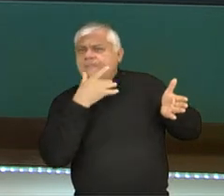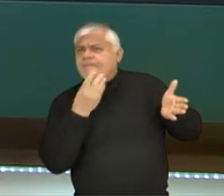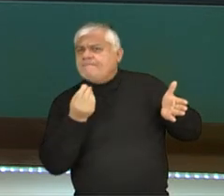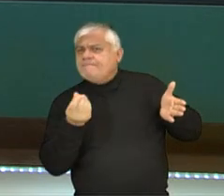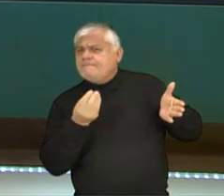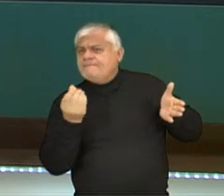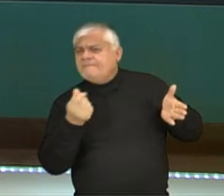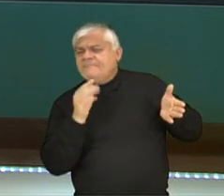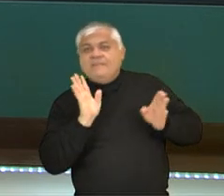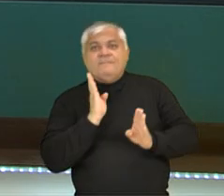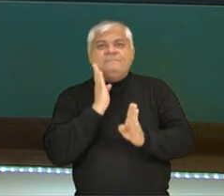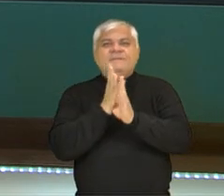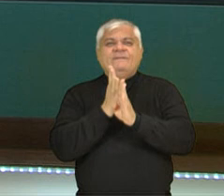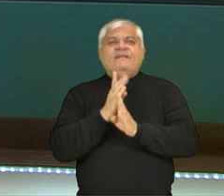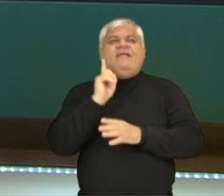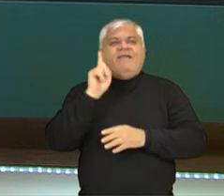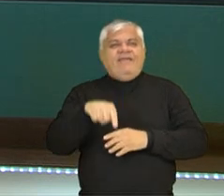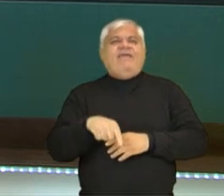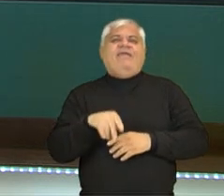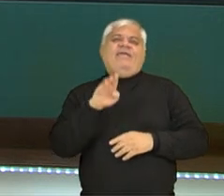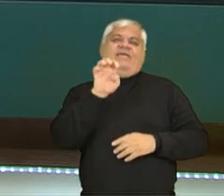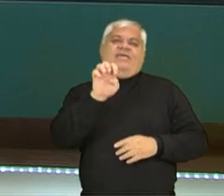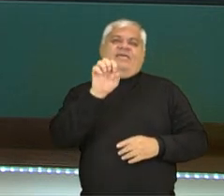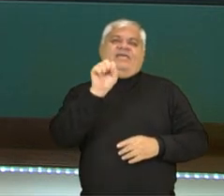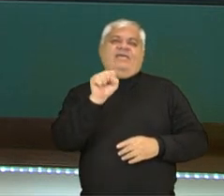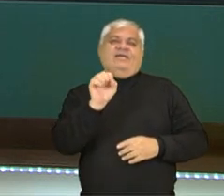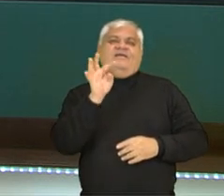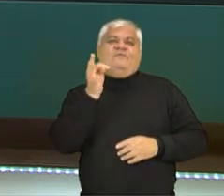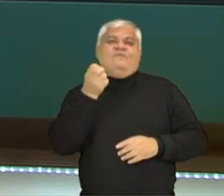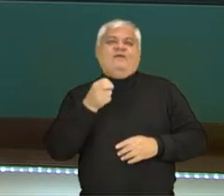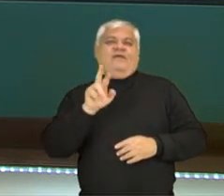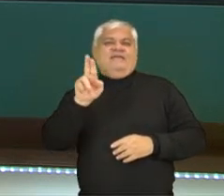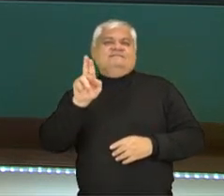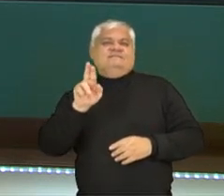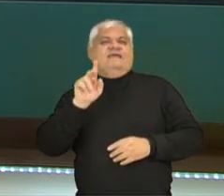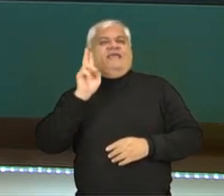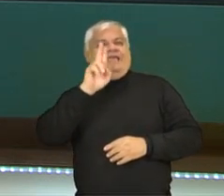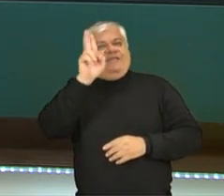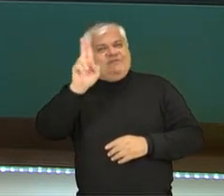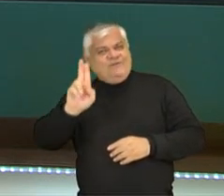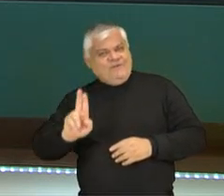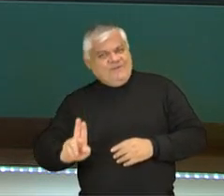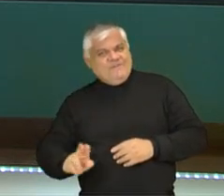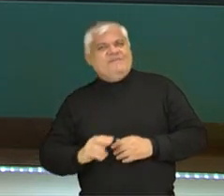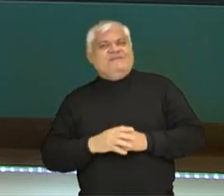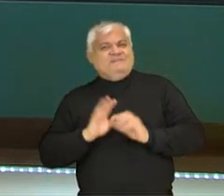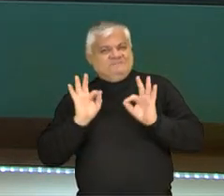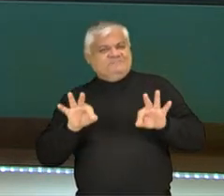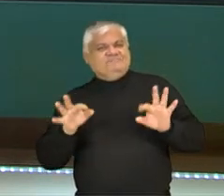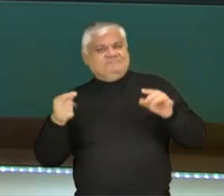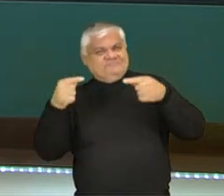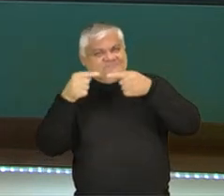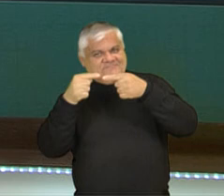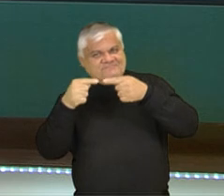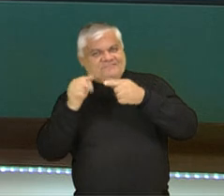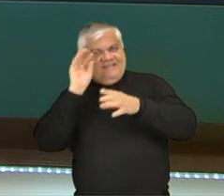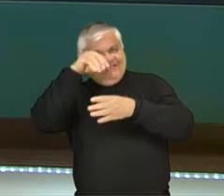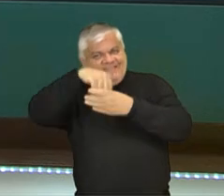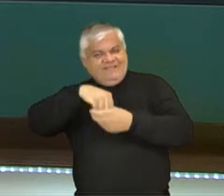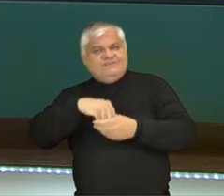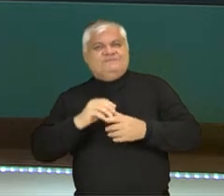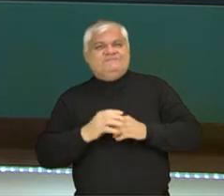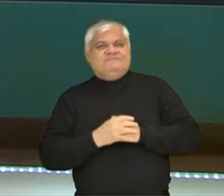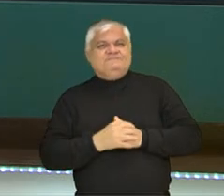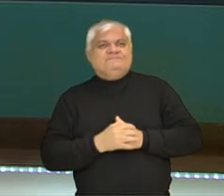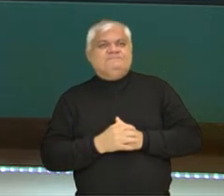artificial dessas frutas aqui, com certeza você terá esses ésteres aí contido